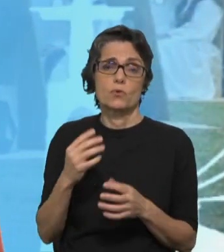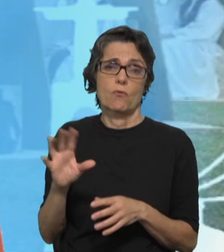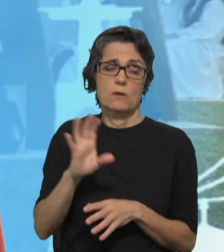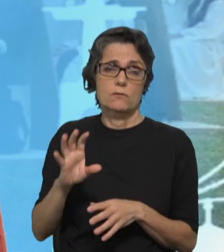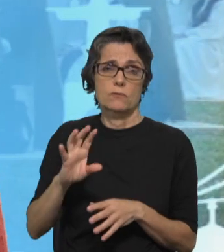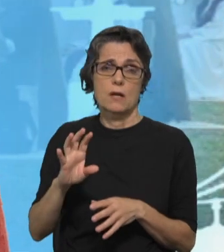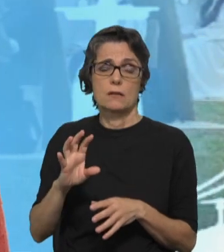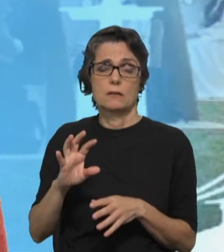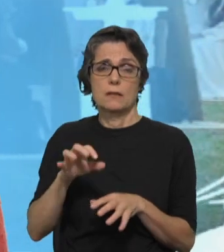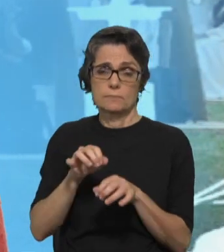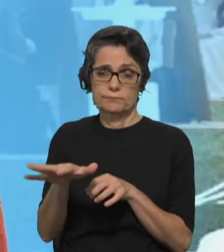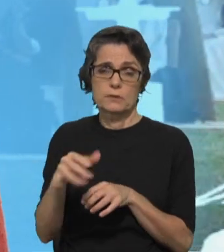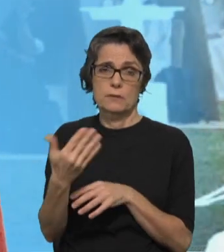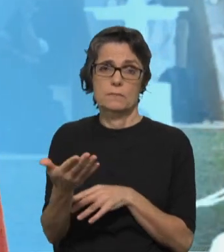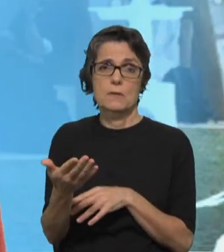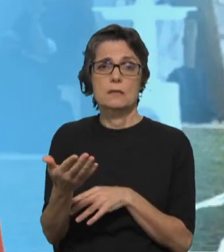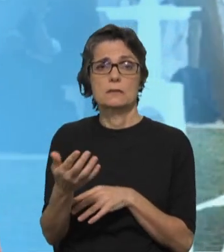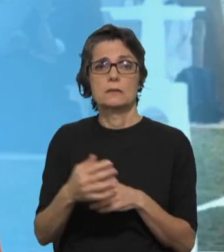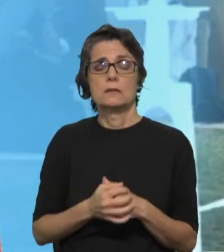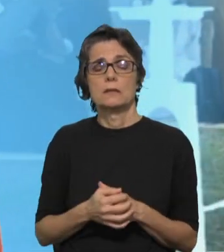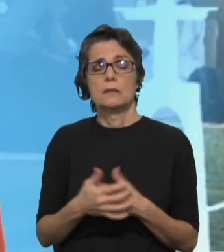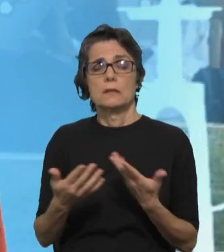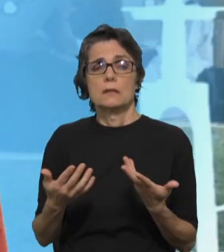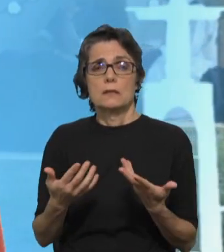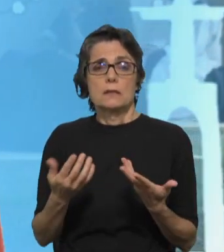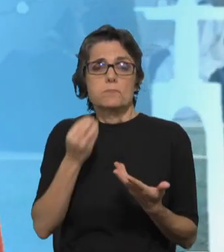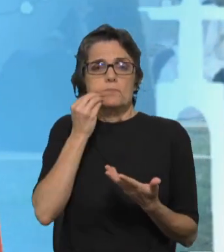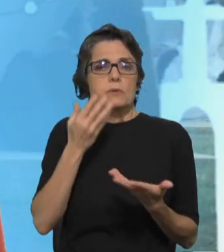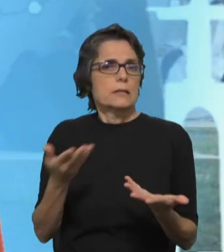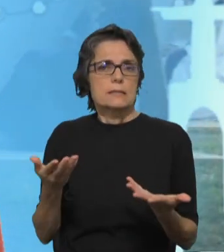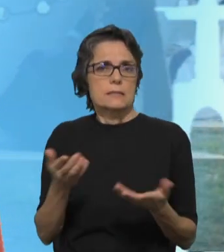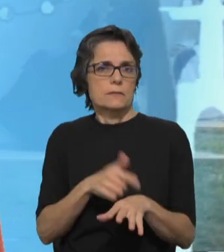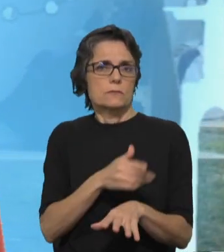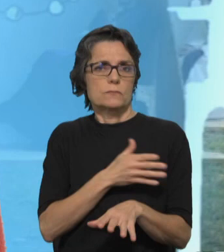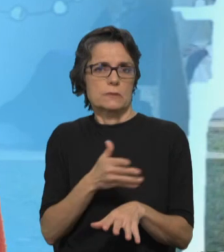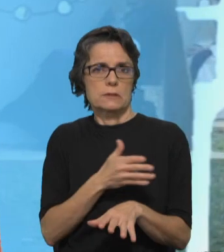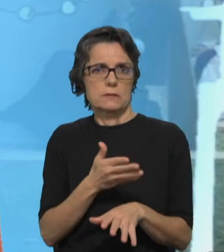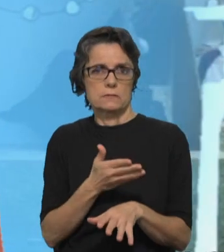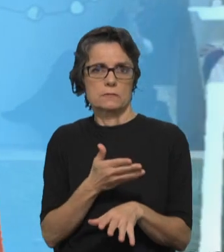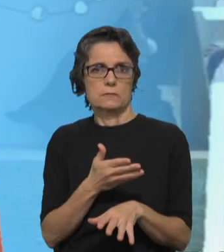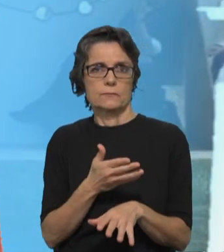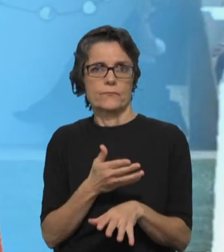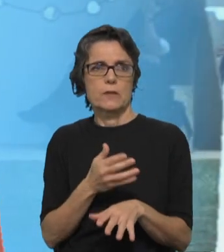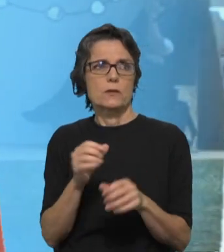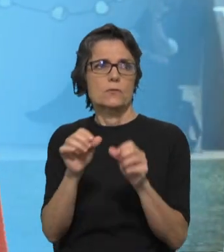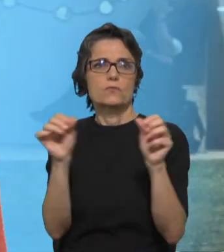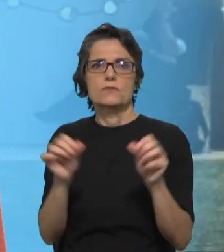depois a Ação Nacional Popular, não era? Que era, portanto, um regime que se